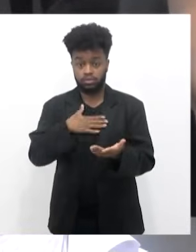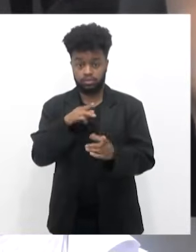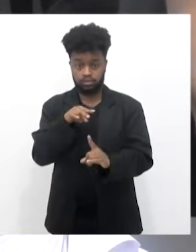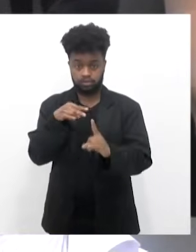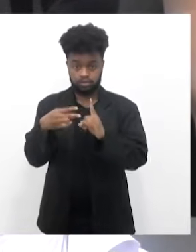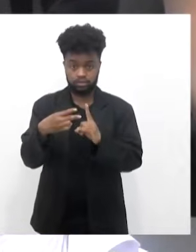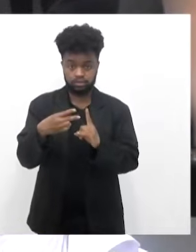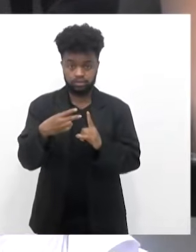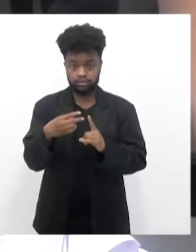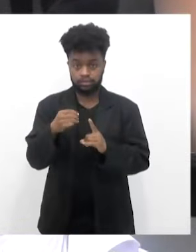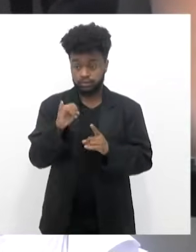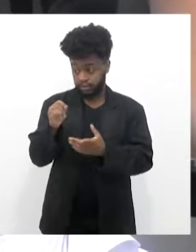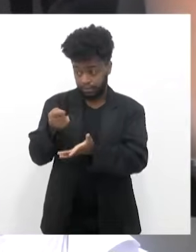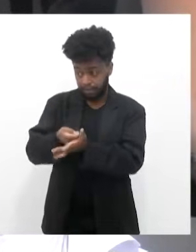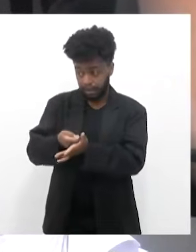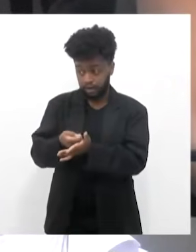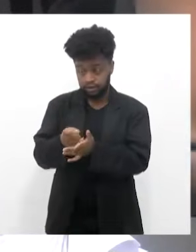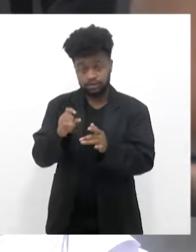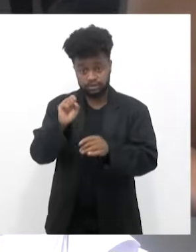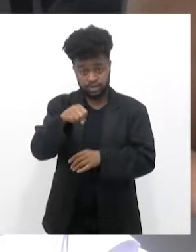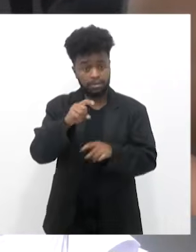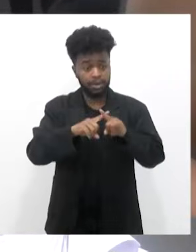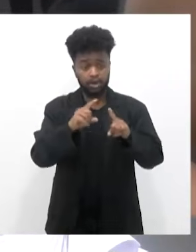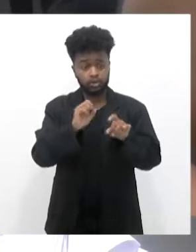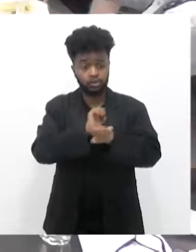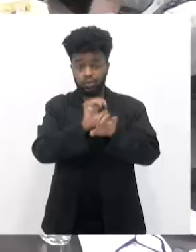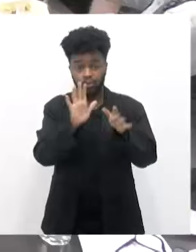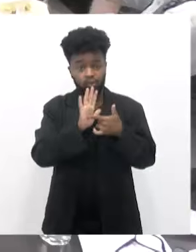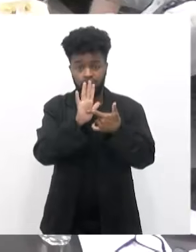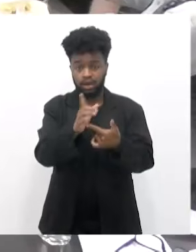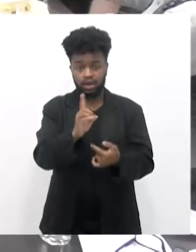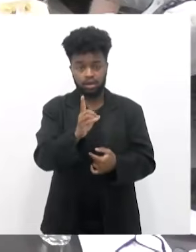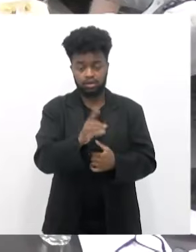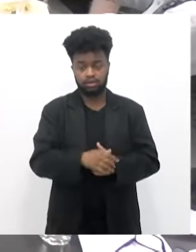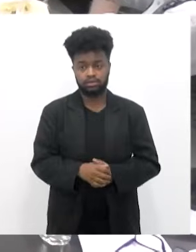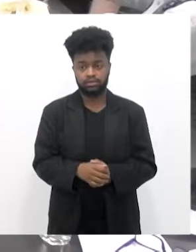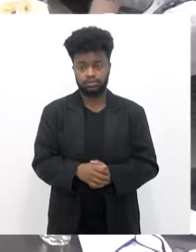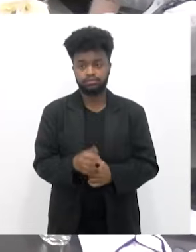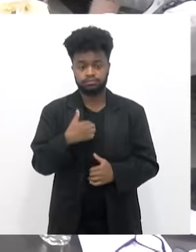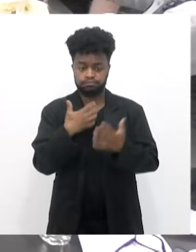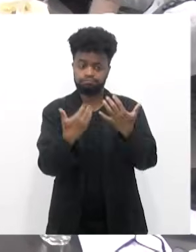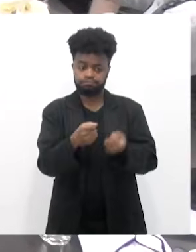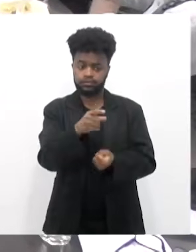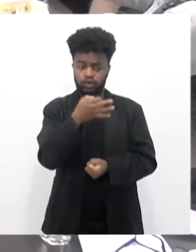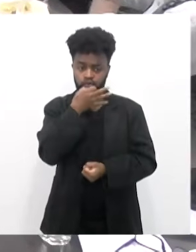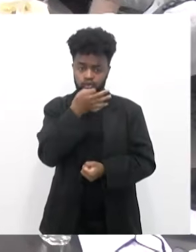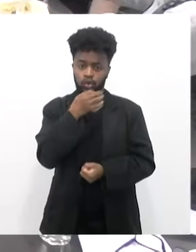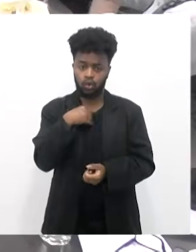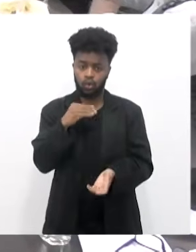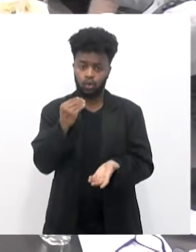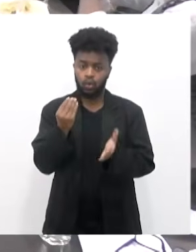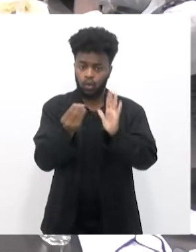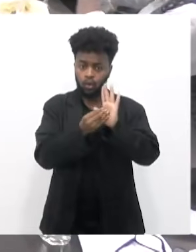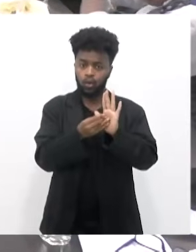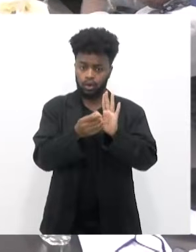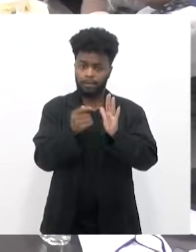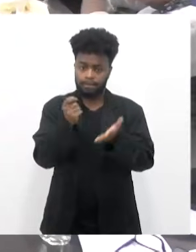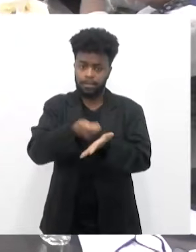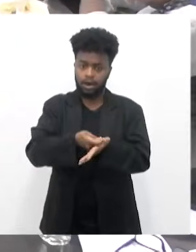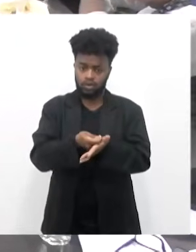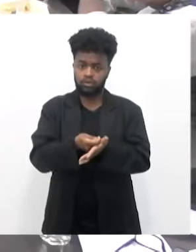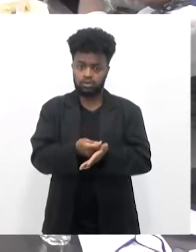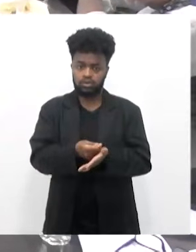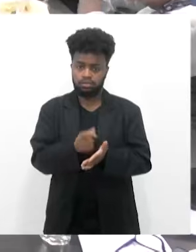impulsionamento pago. mas não ficou claro que é só o pago. Eu só aceito a entendimento. sugestão de Vossa Excelência e boto pago, impulsionamento